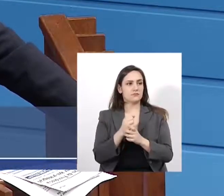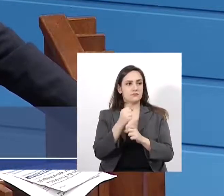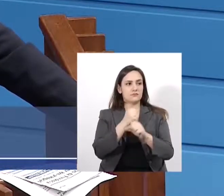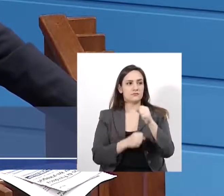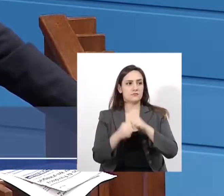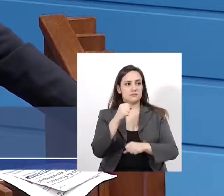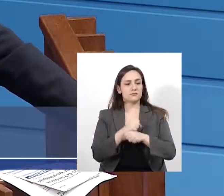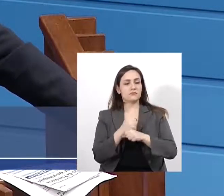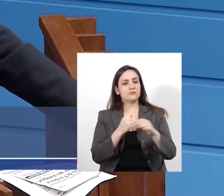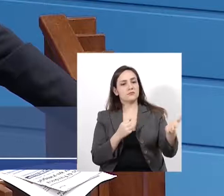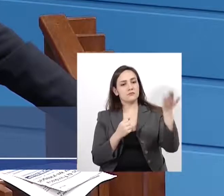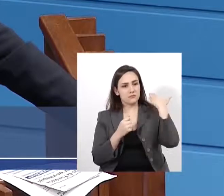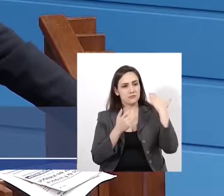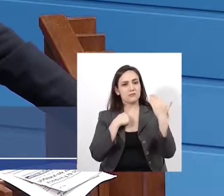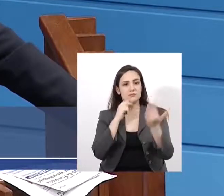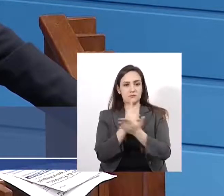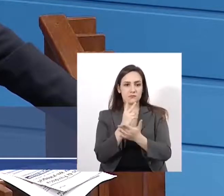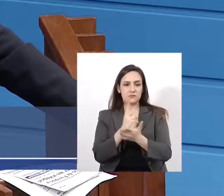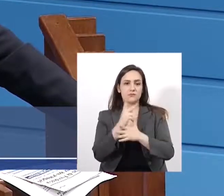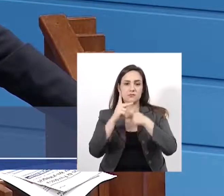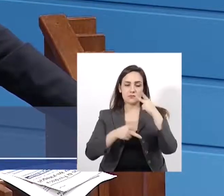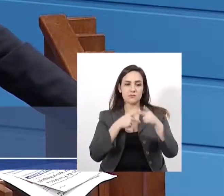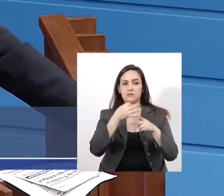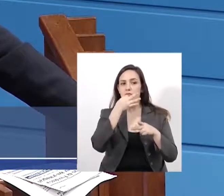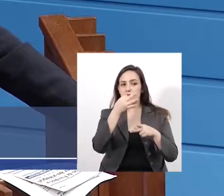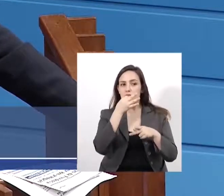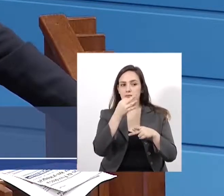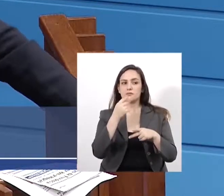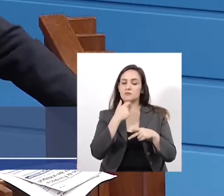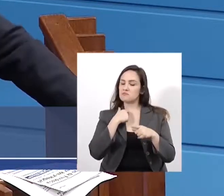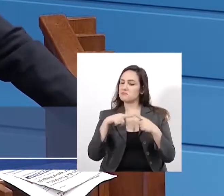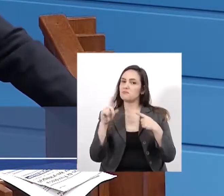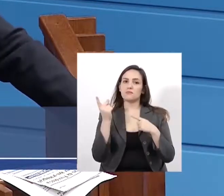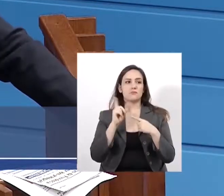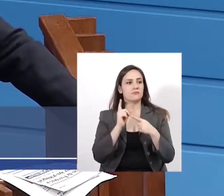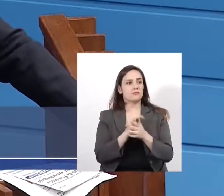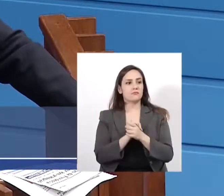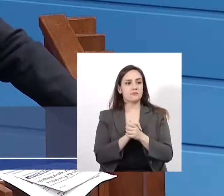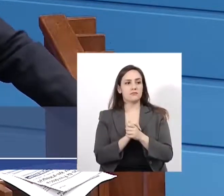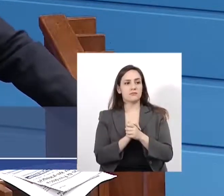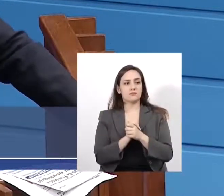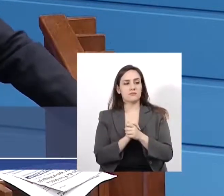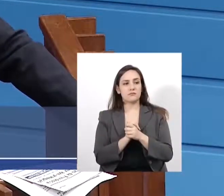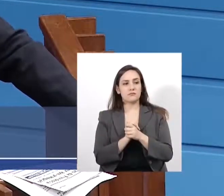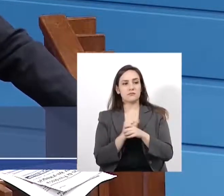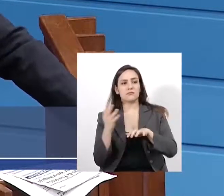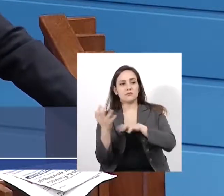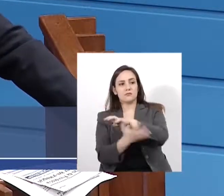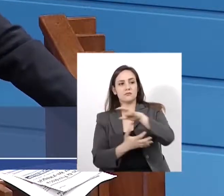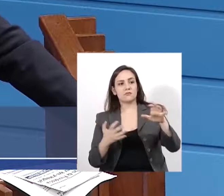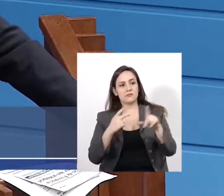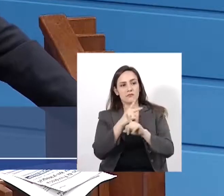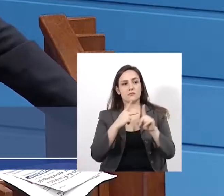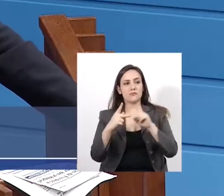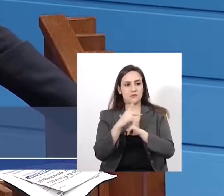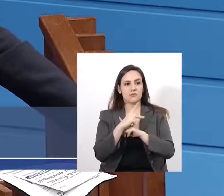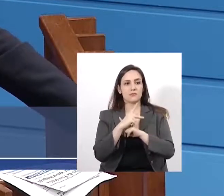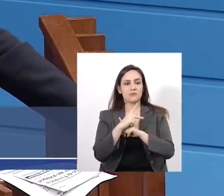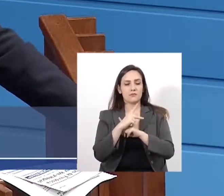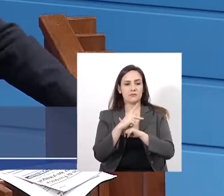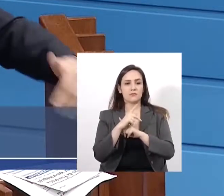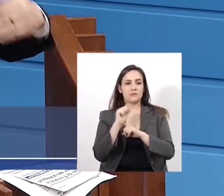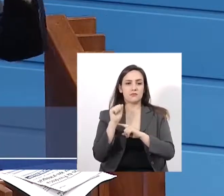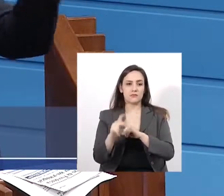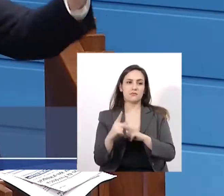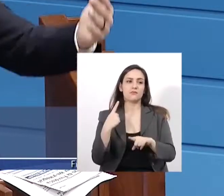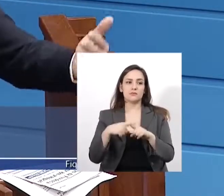anteriores eu sempre me manifestei de forma crítica a esta reforma, uma vez que, ao